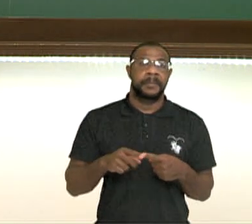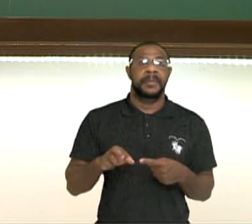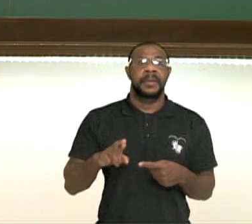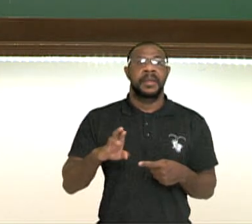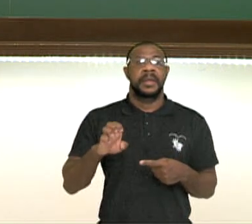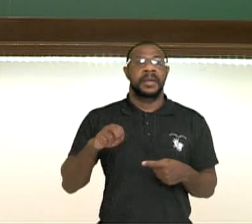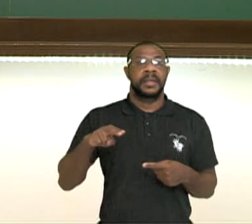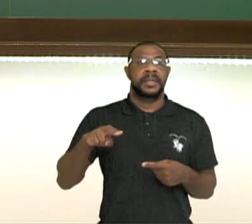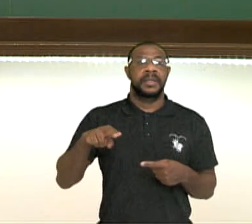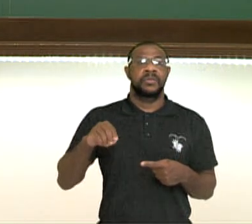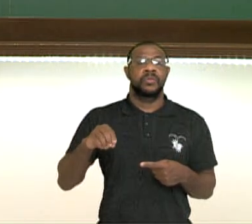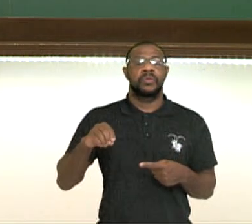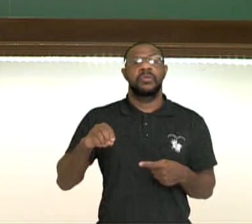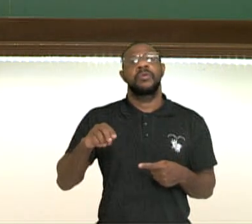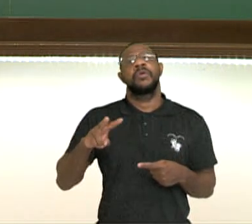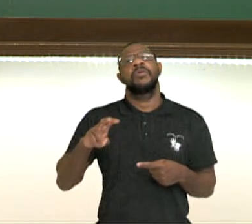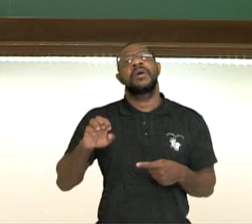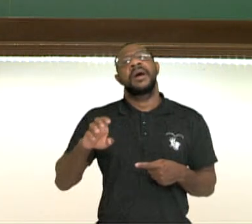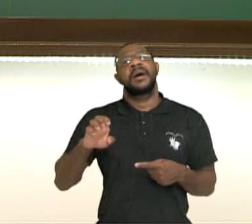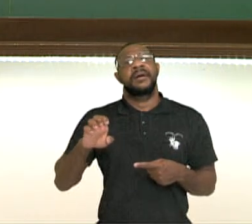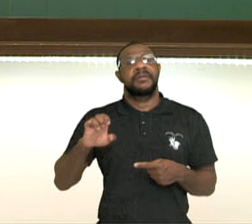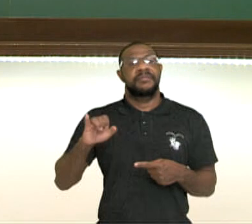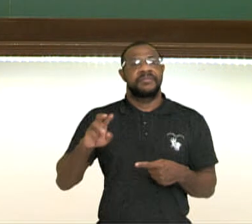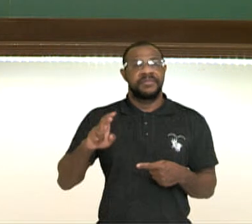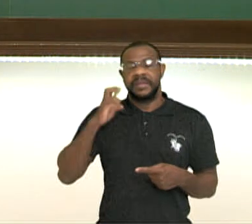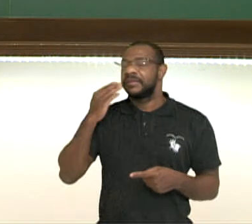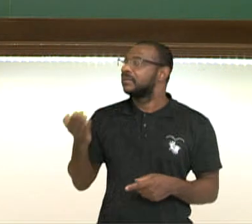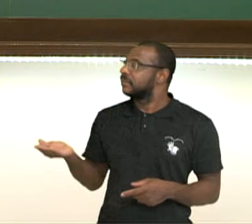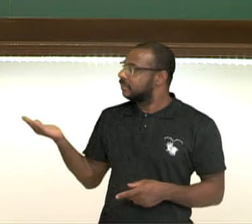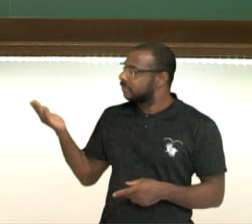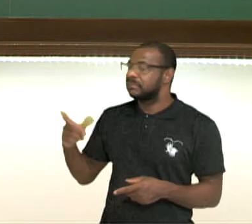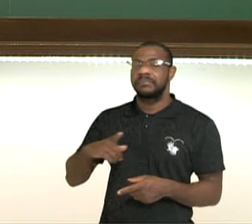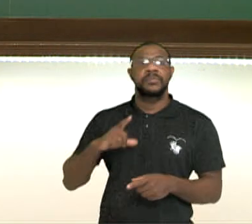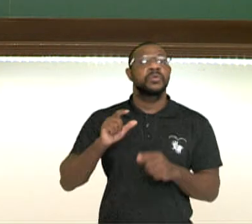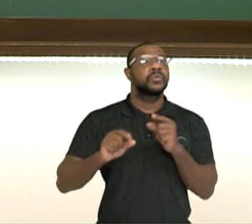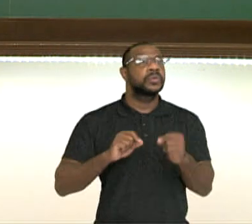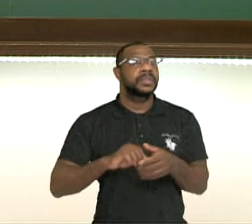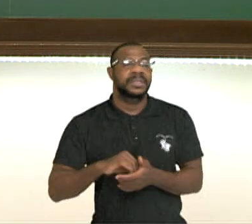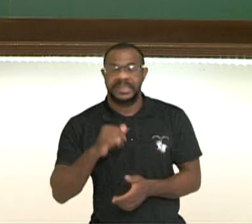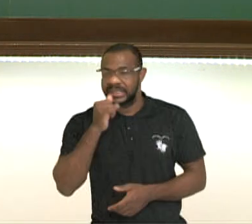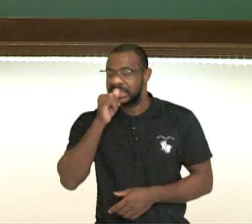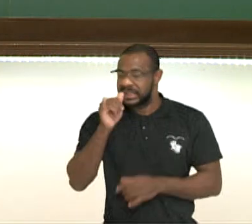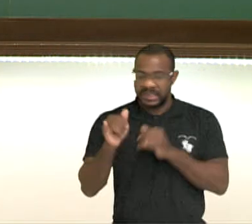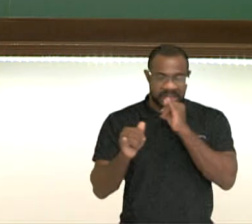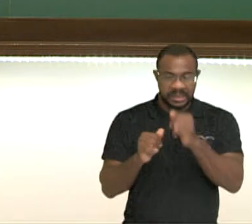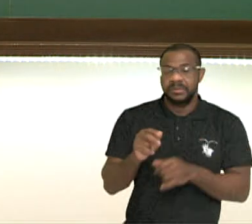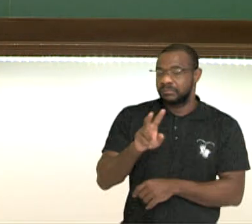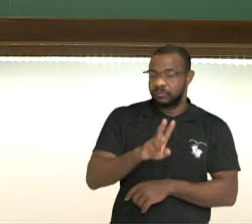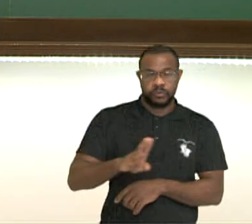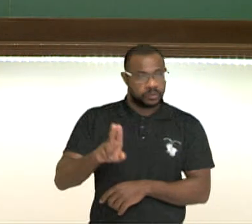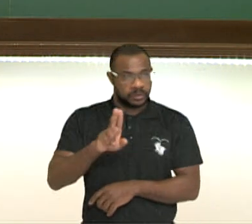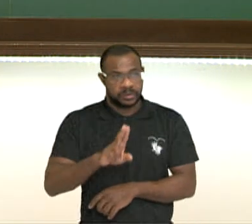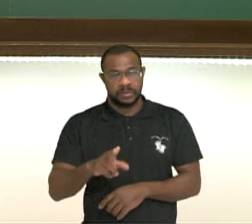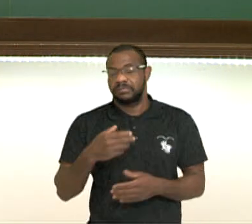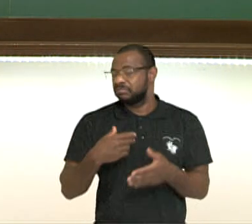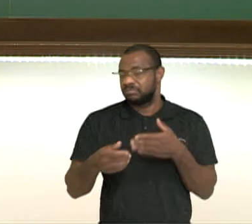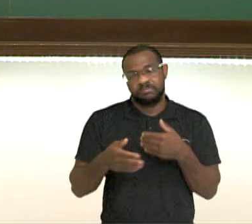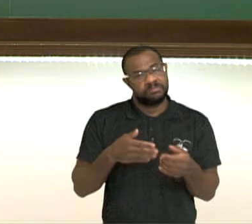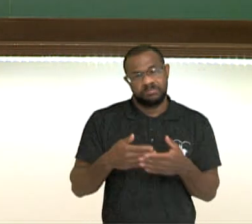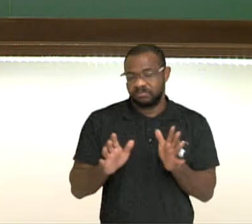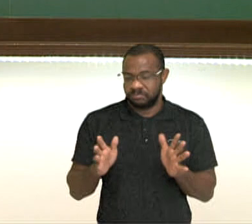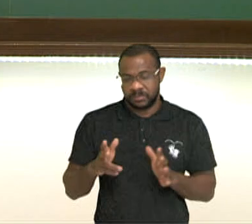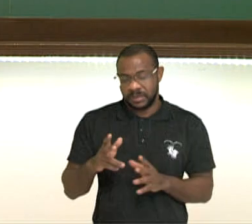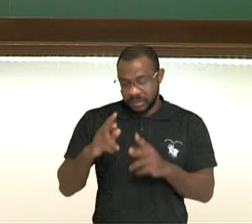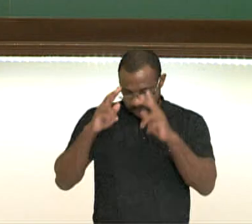de tempo bastante curto. Ou ainda, aquelas fontes de energia que, independente da utilização delas por parte do ser